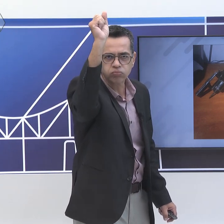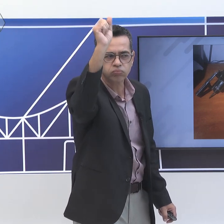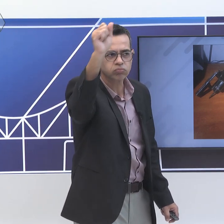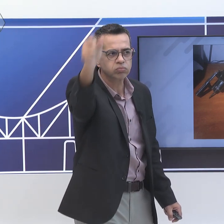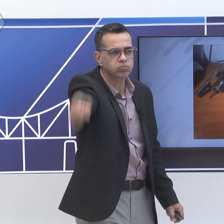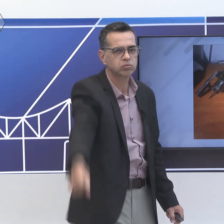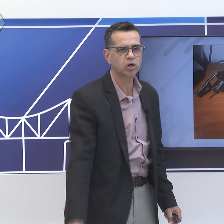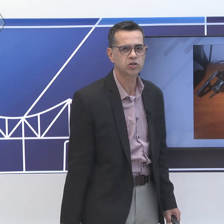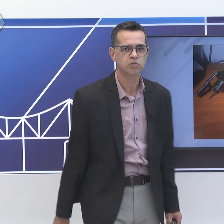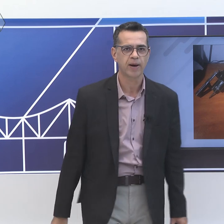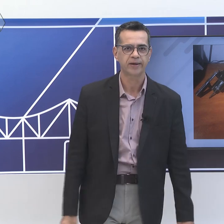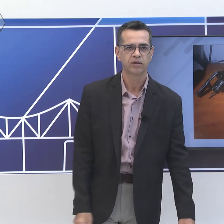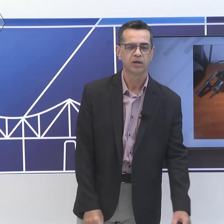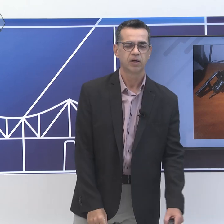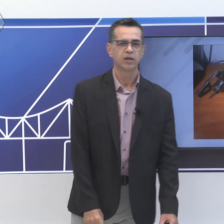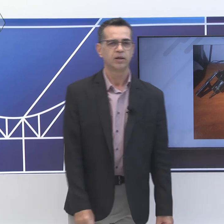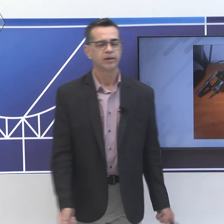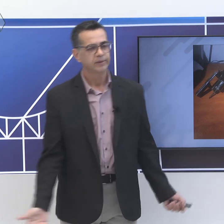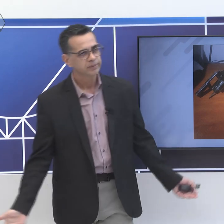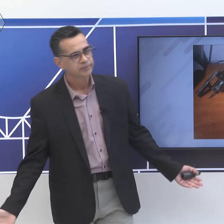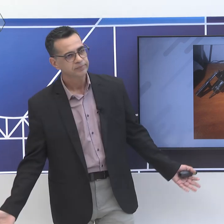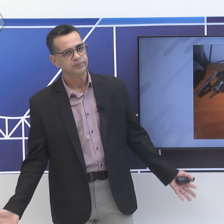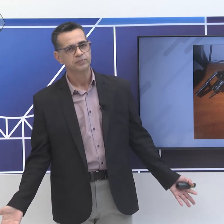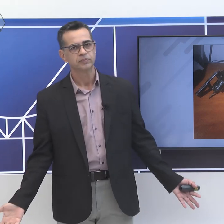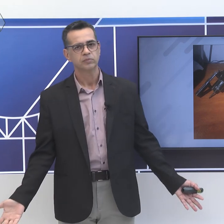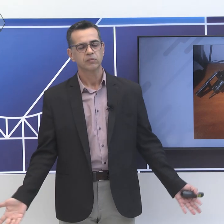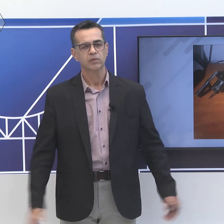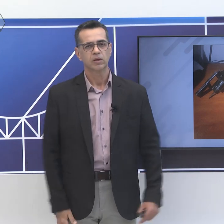tum. Dois disparos.